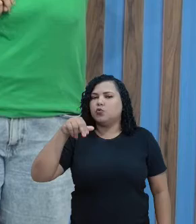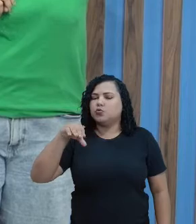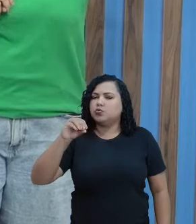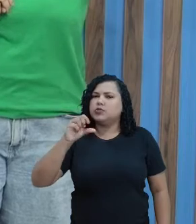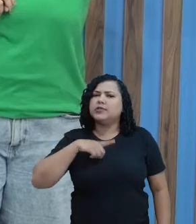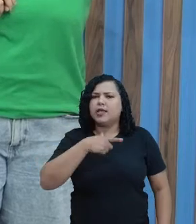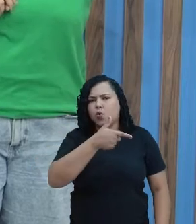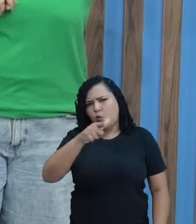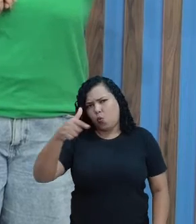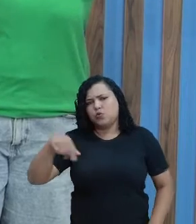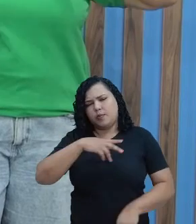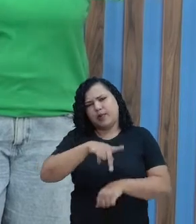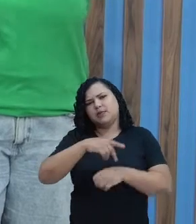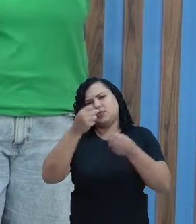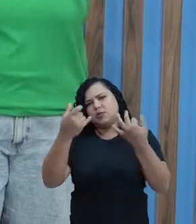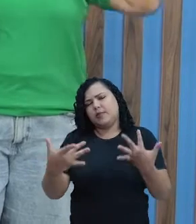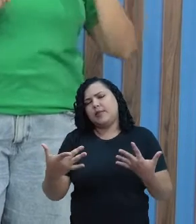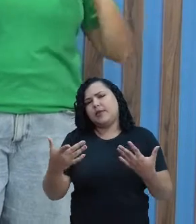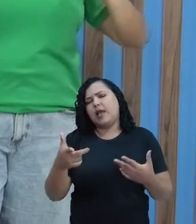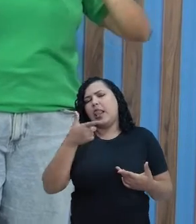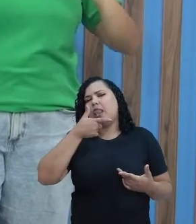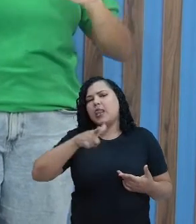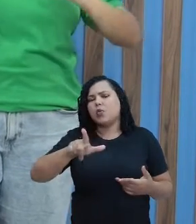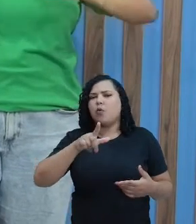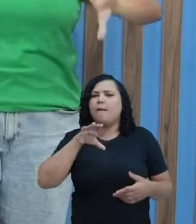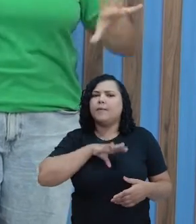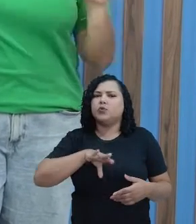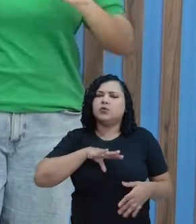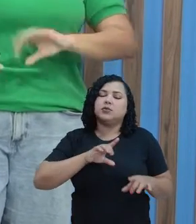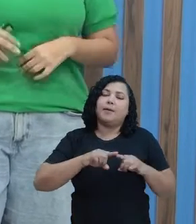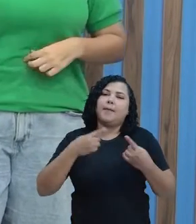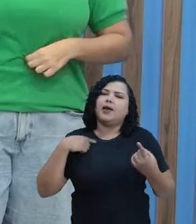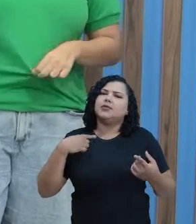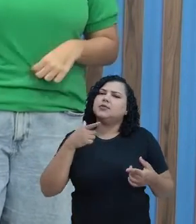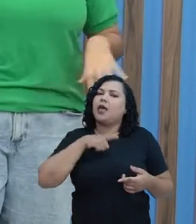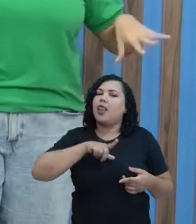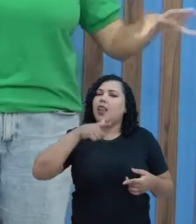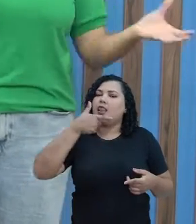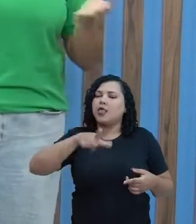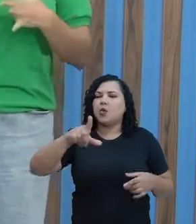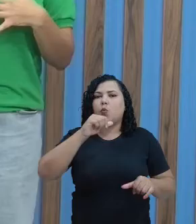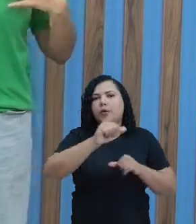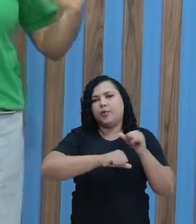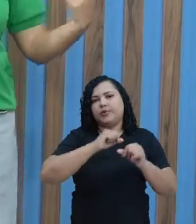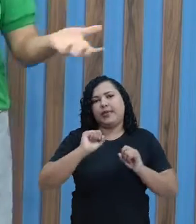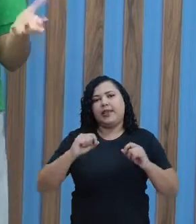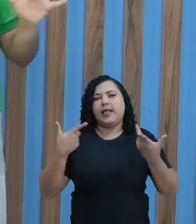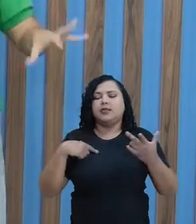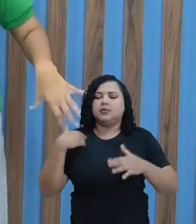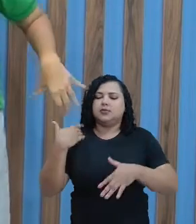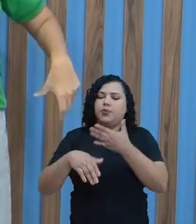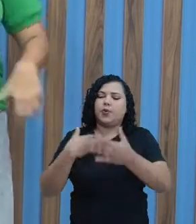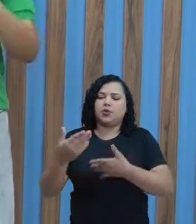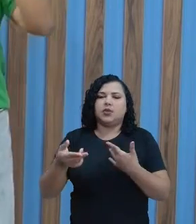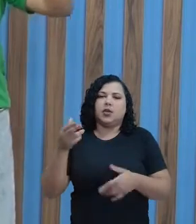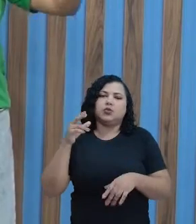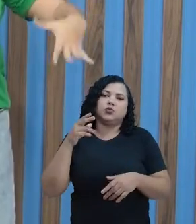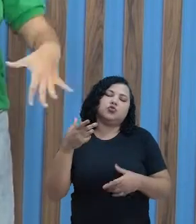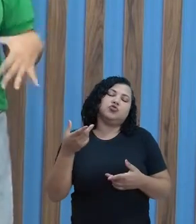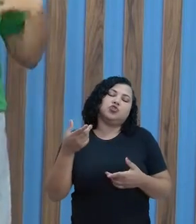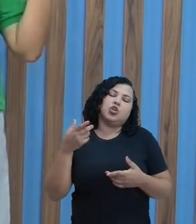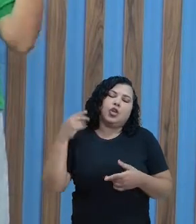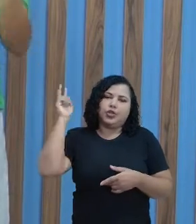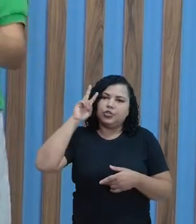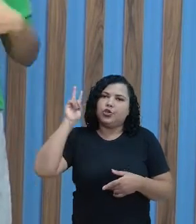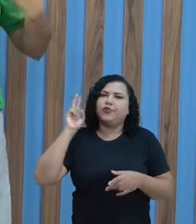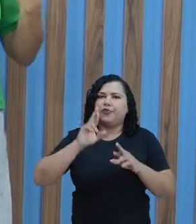portuguesa. Mas se a língua muda, e claro que os processos históricos foram diferentes nesses países, as